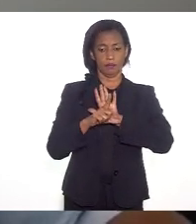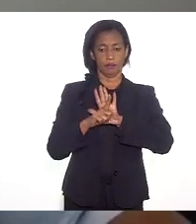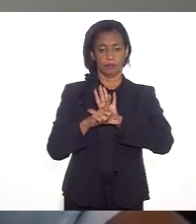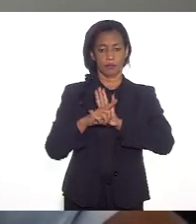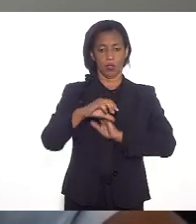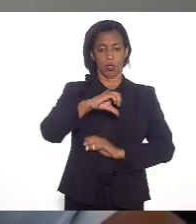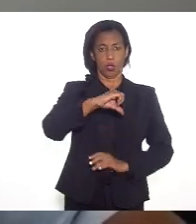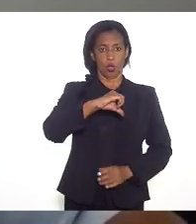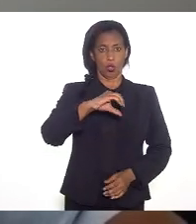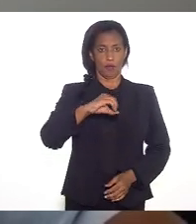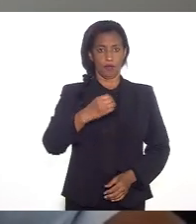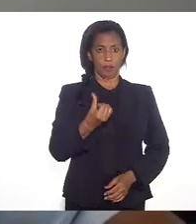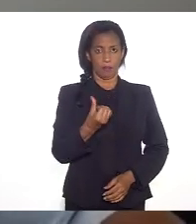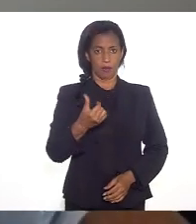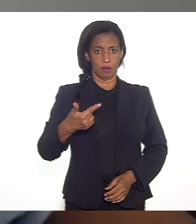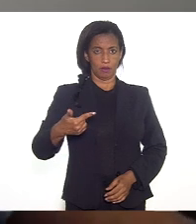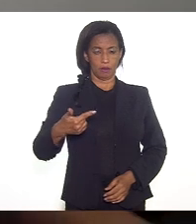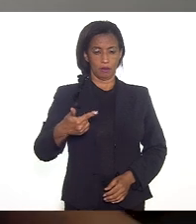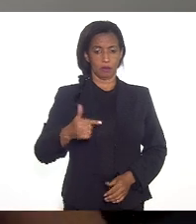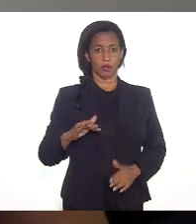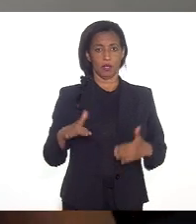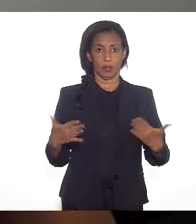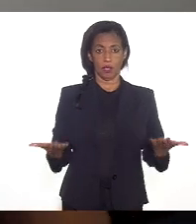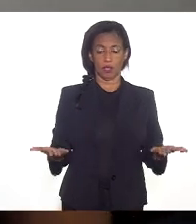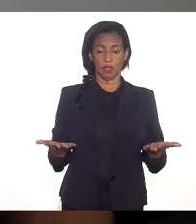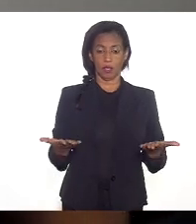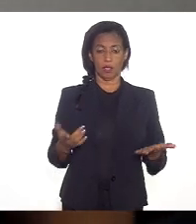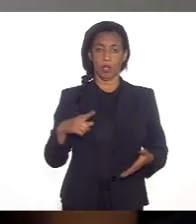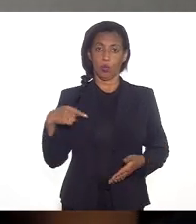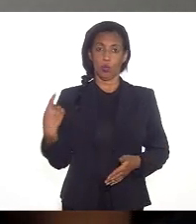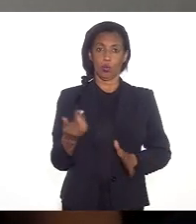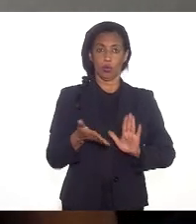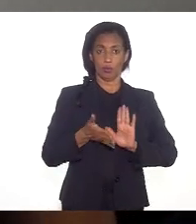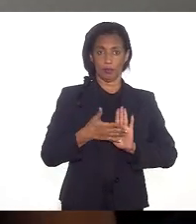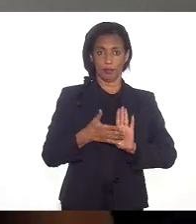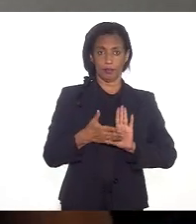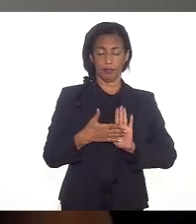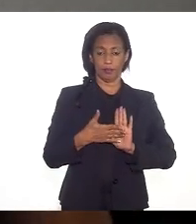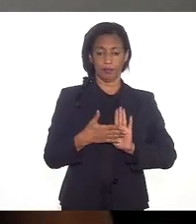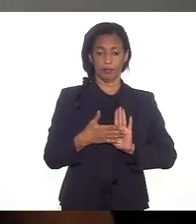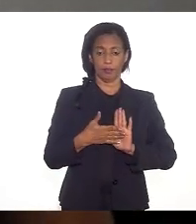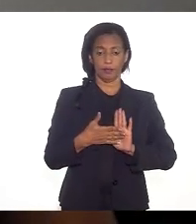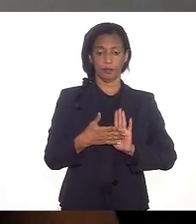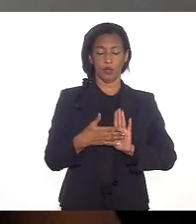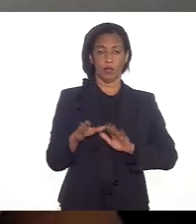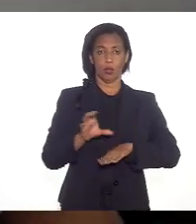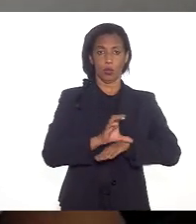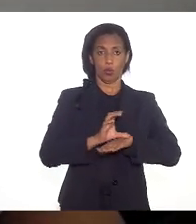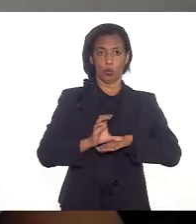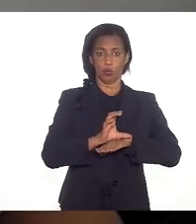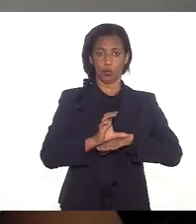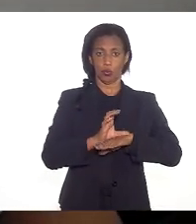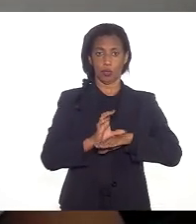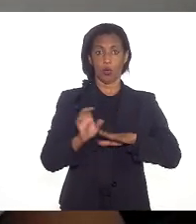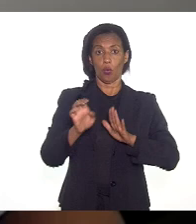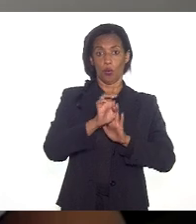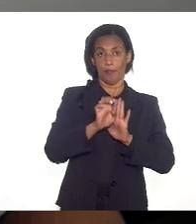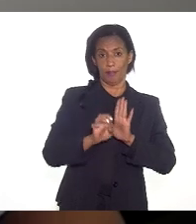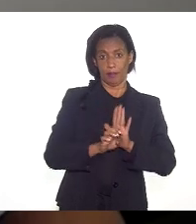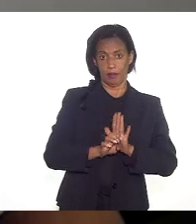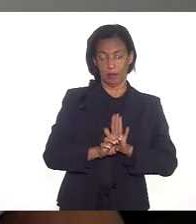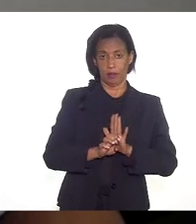na lei 9062, né? Então, assim, o nosso parecer foi constitucionalidade com emendas para que o projeto da